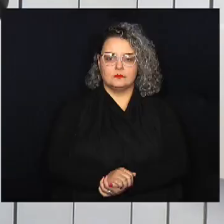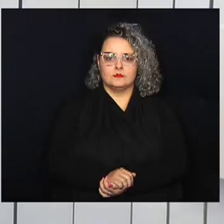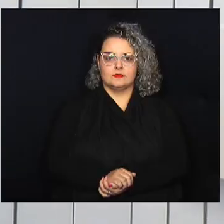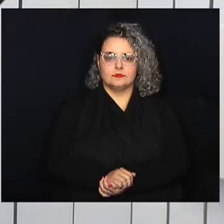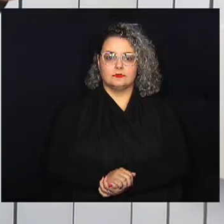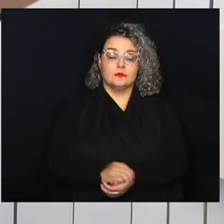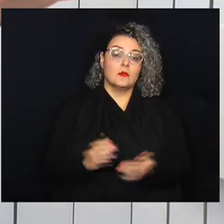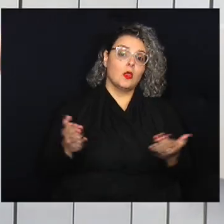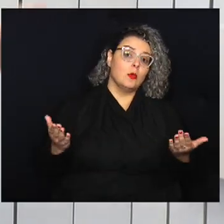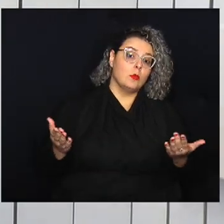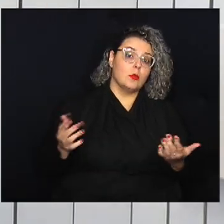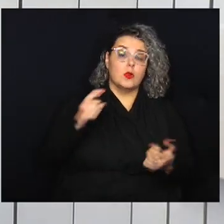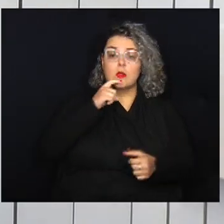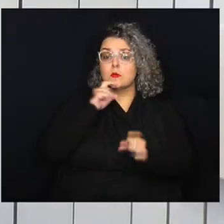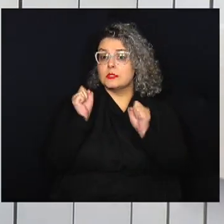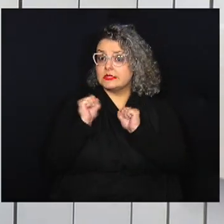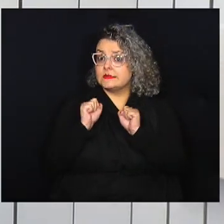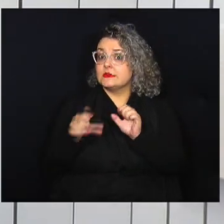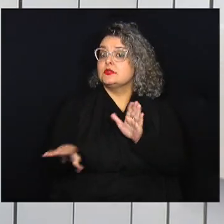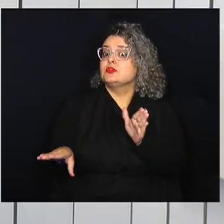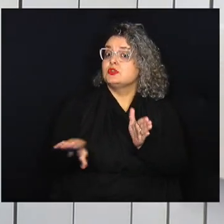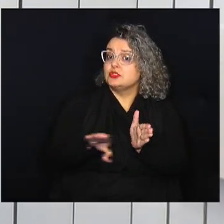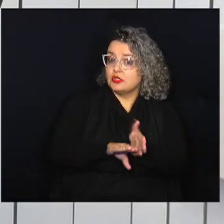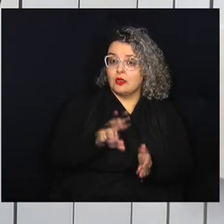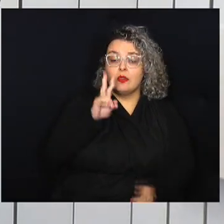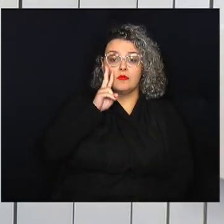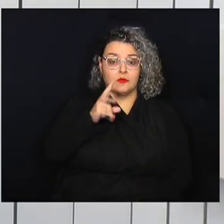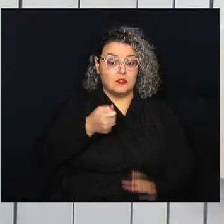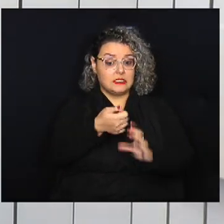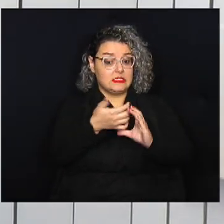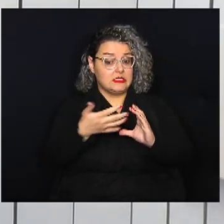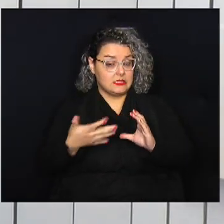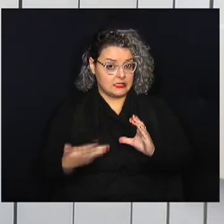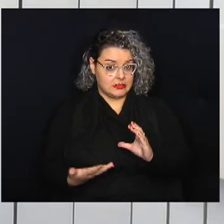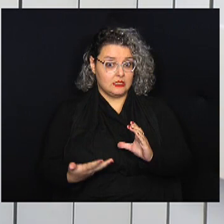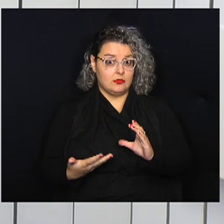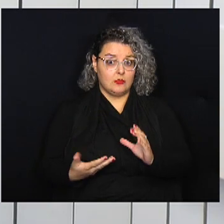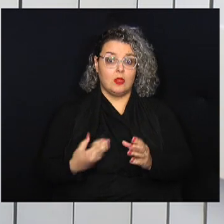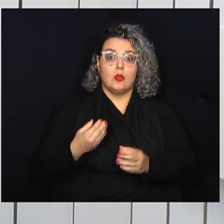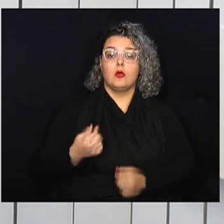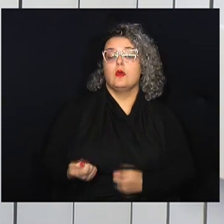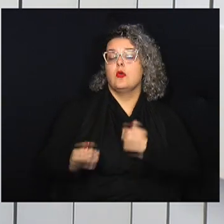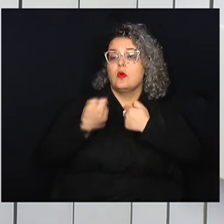Bom, o inverno chegou, você já viu há pouco as características com a nossa